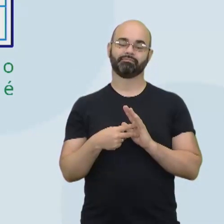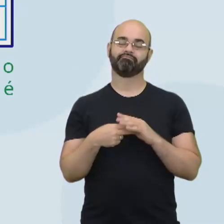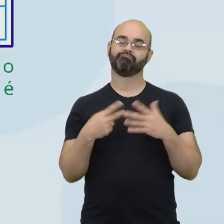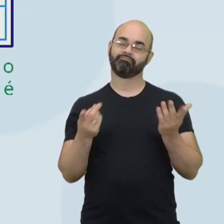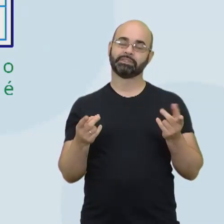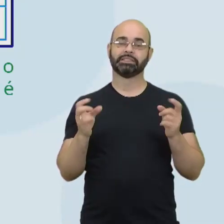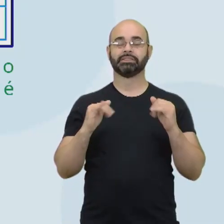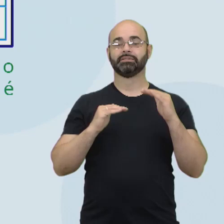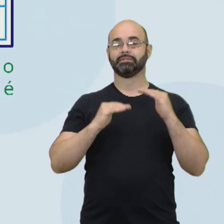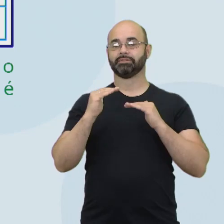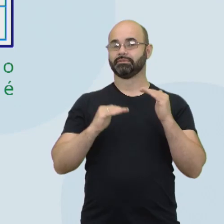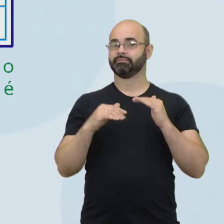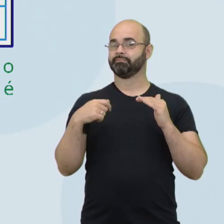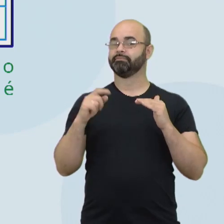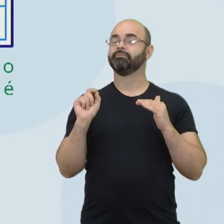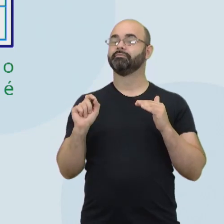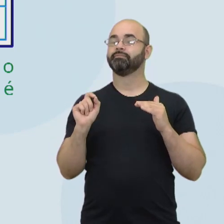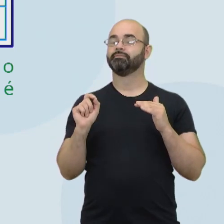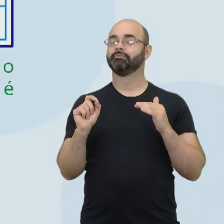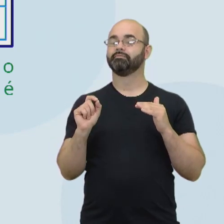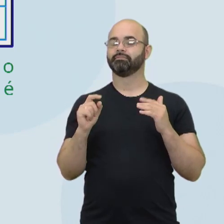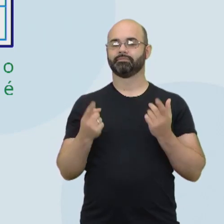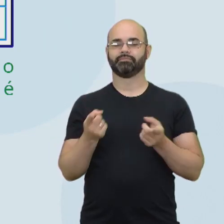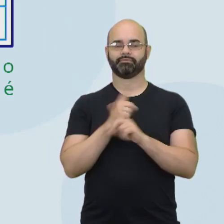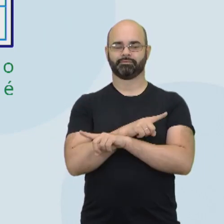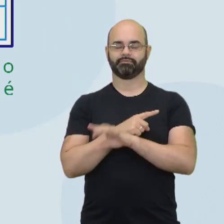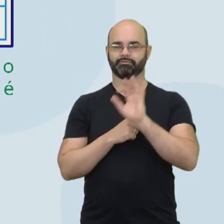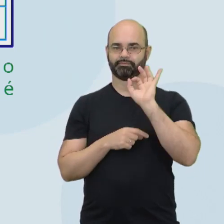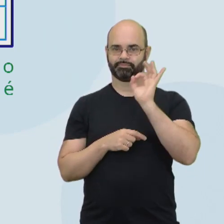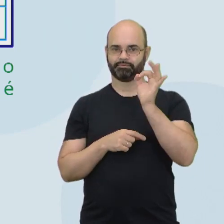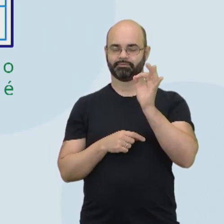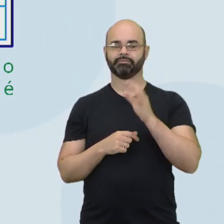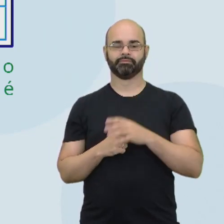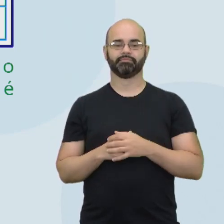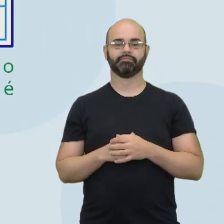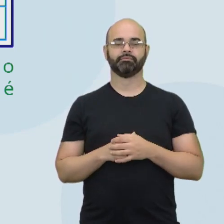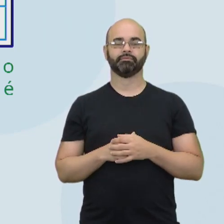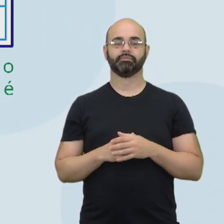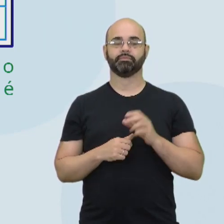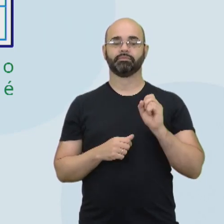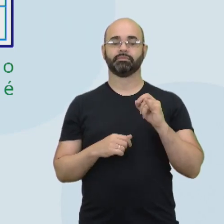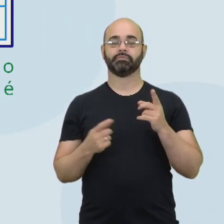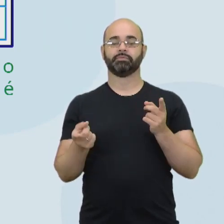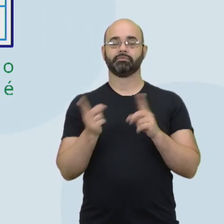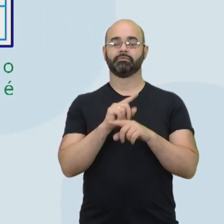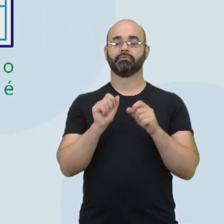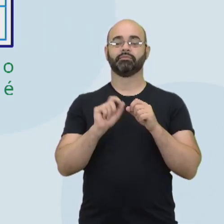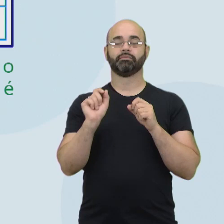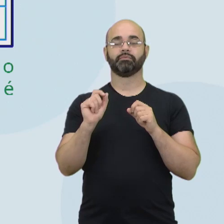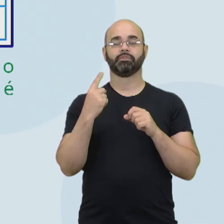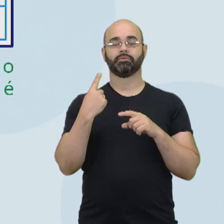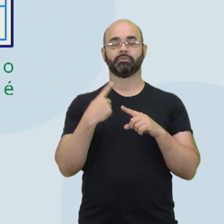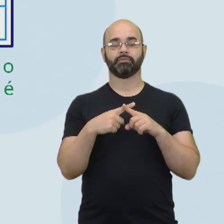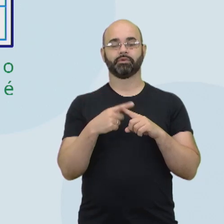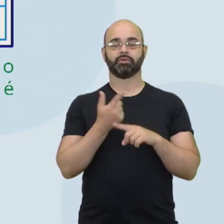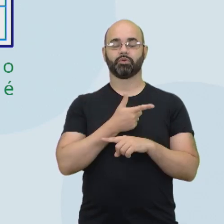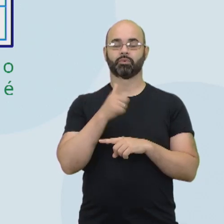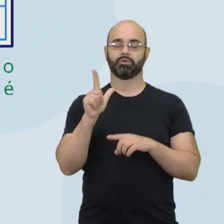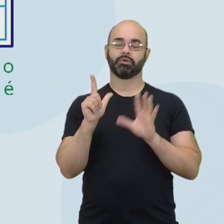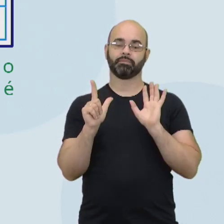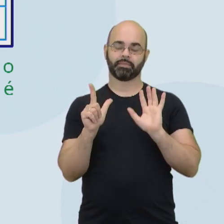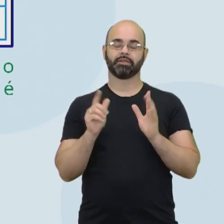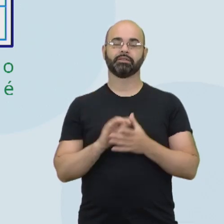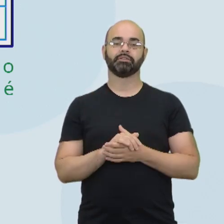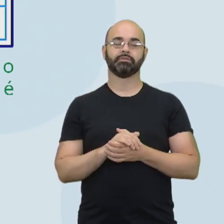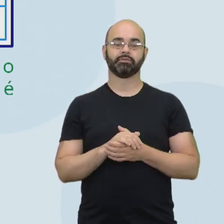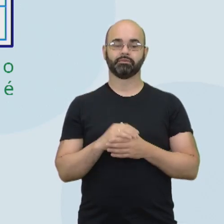houvesse proporcionalidade, teria que ser que tipo? Inversa. Inversa. Então, se é inversa, a gente faz o quê? Uma vez a outra, tem que dar Legal. constante.